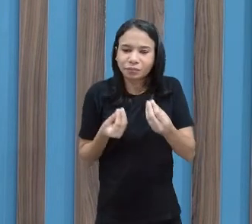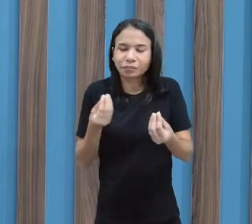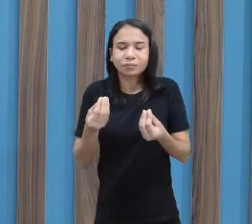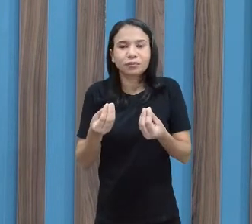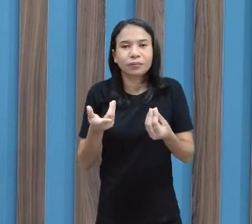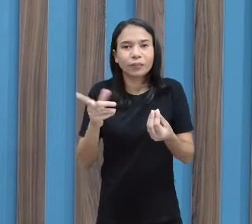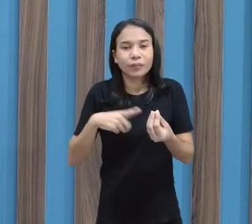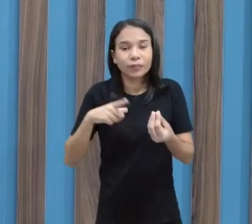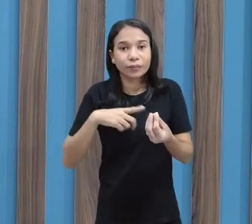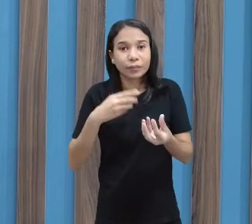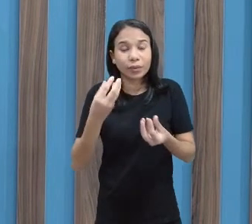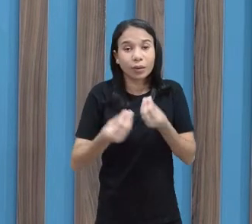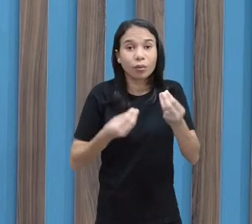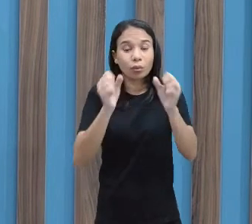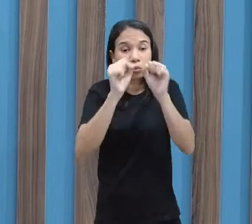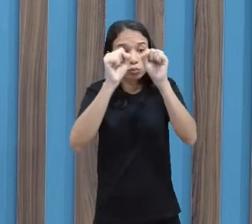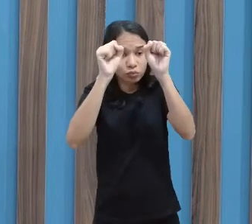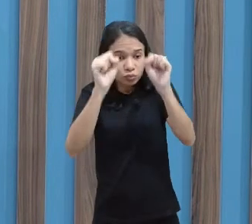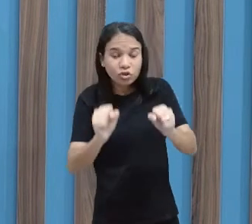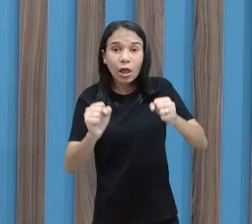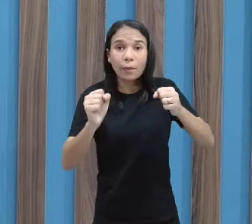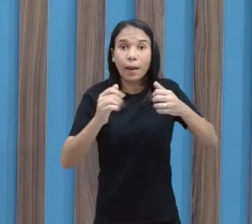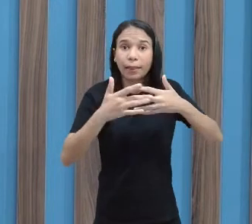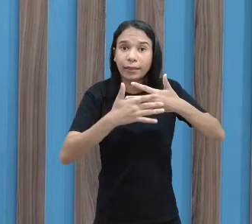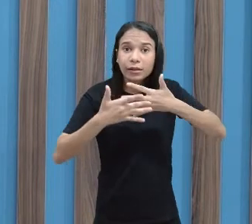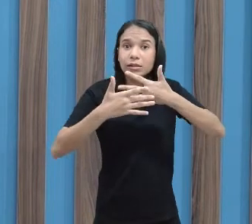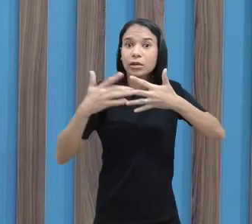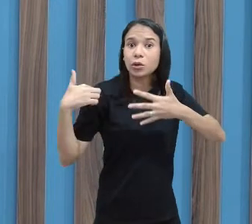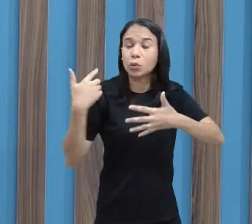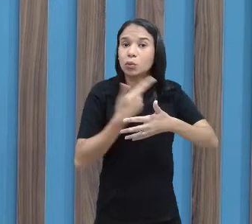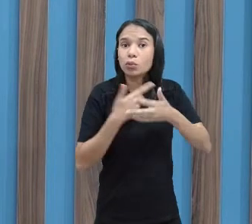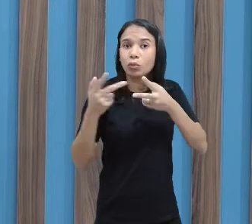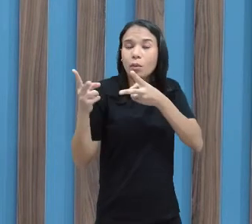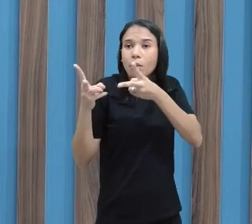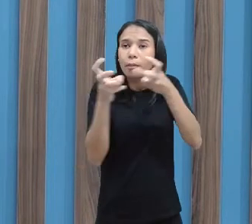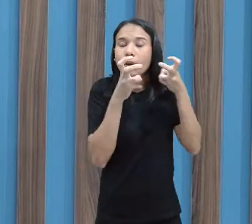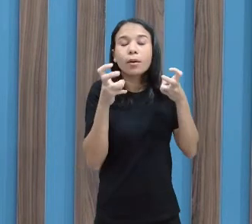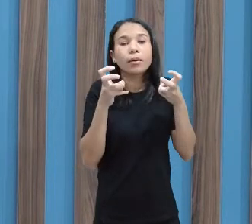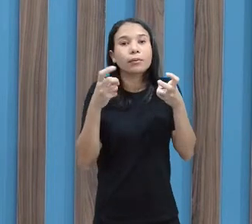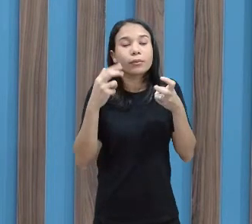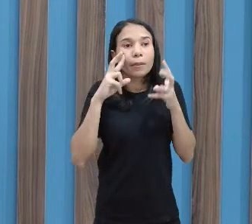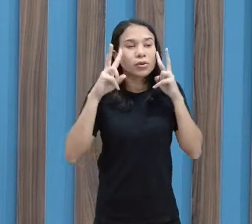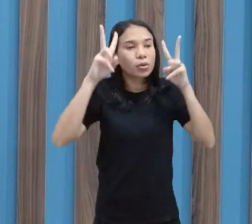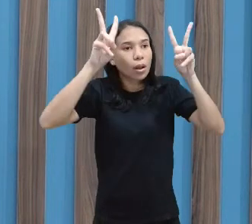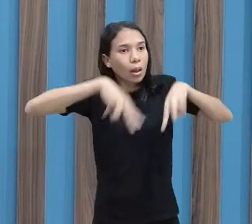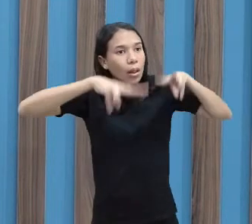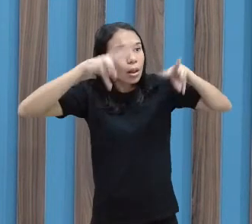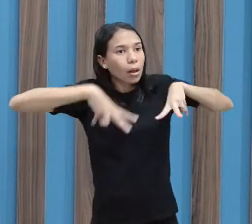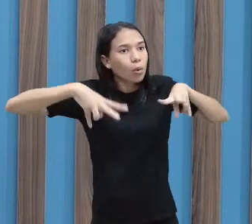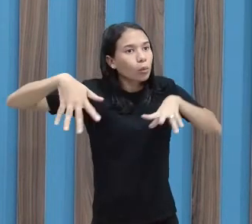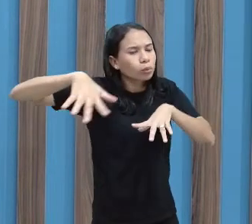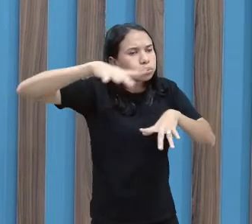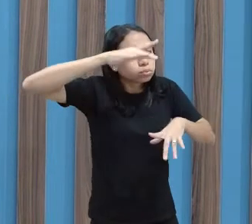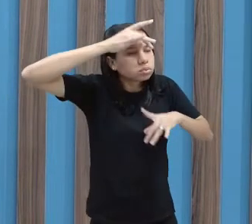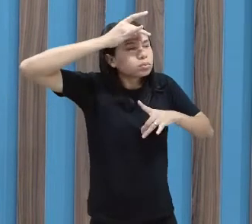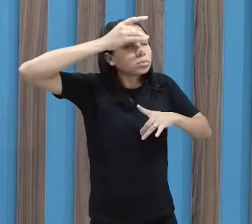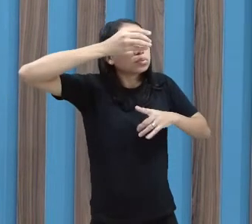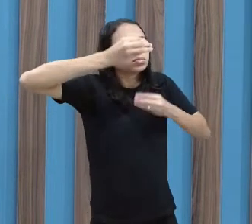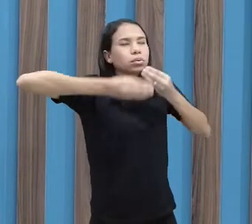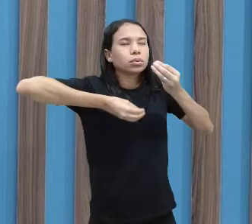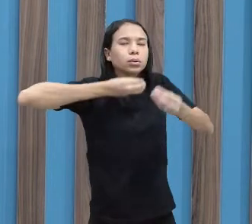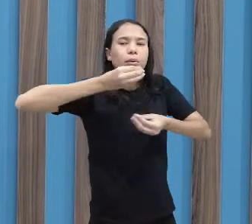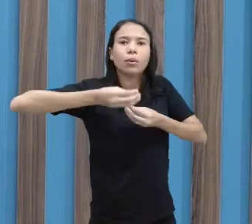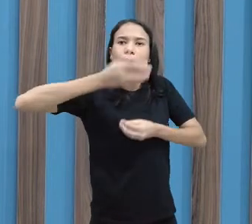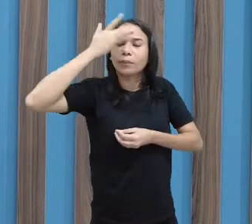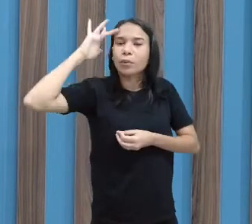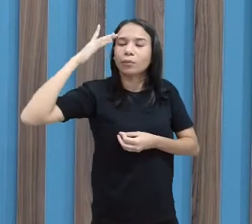o sistema de signos permite construir essa interpretação, né, Vilma? E nos leva a vivenciar essa